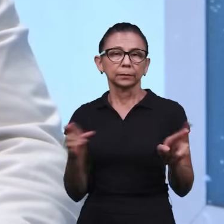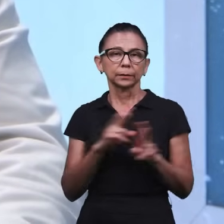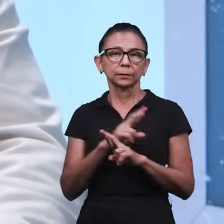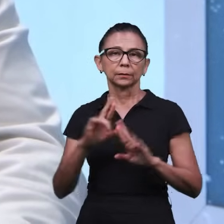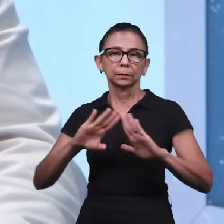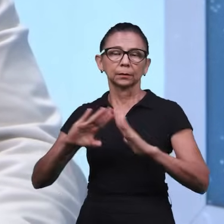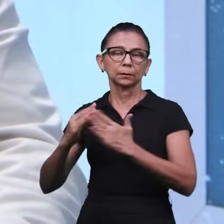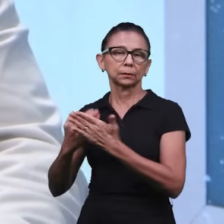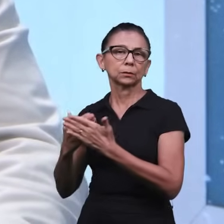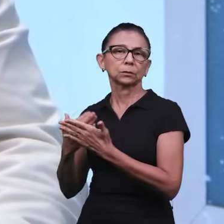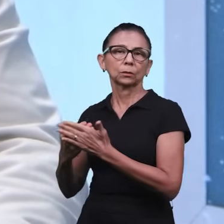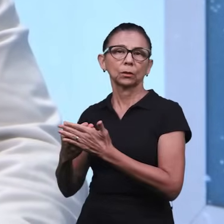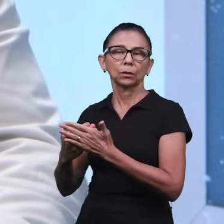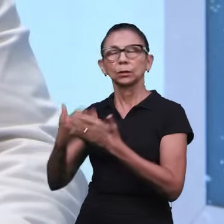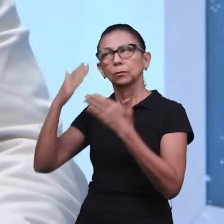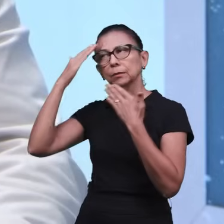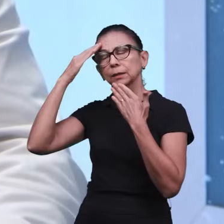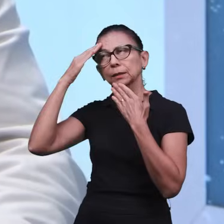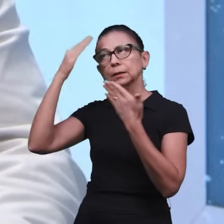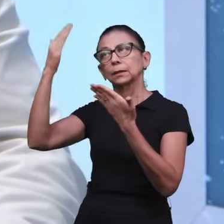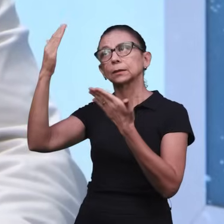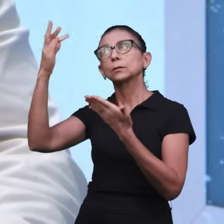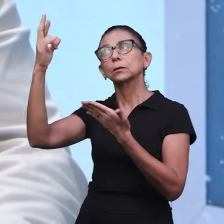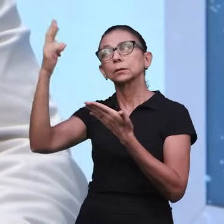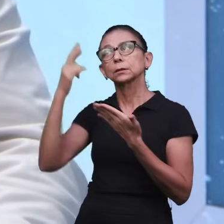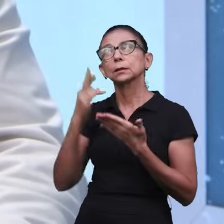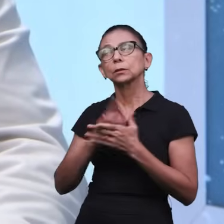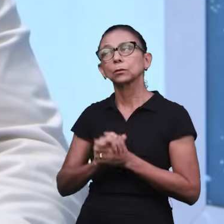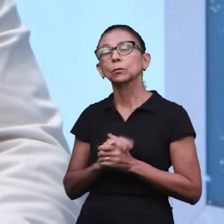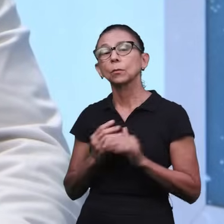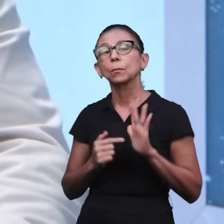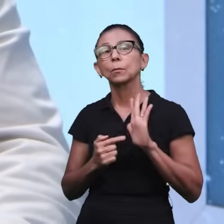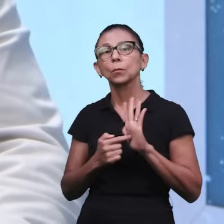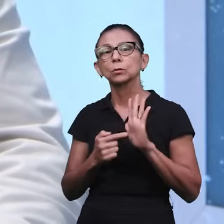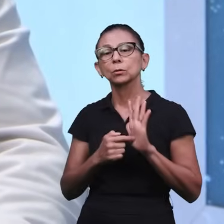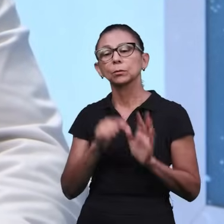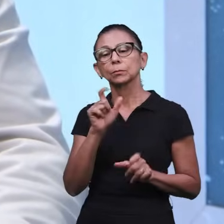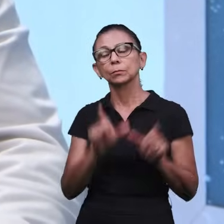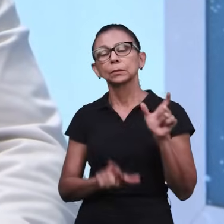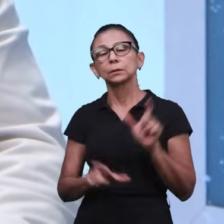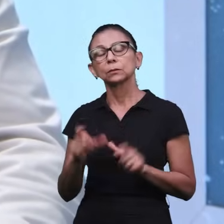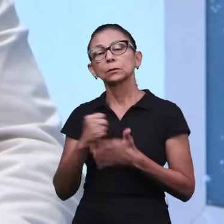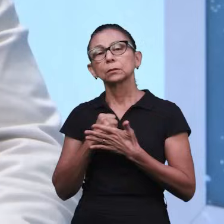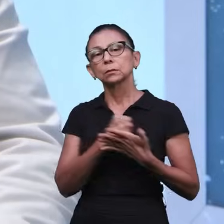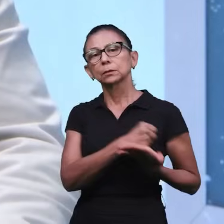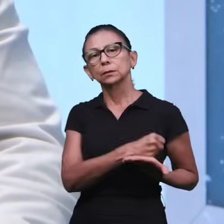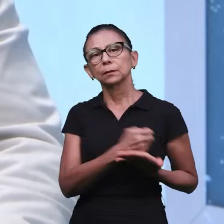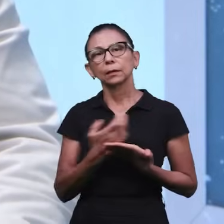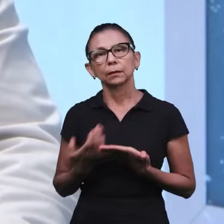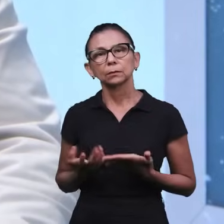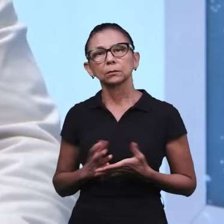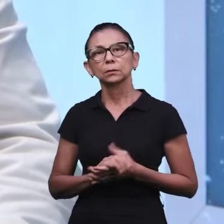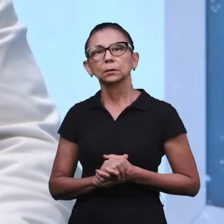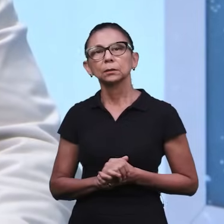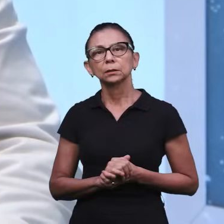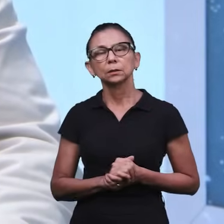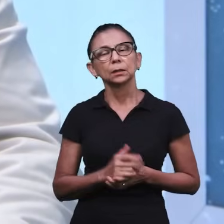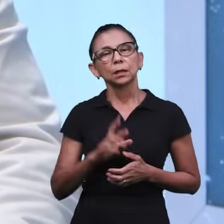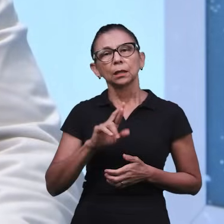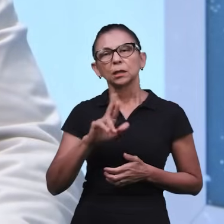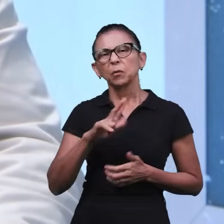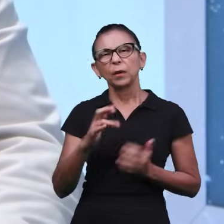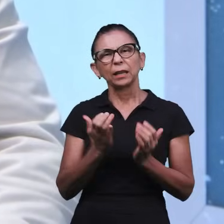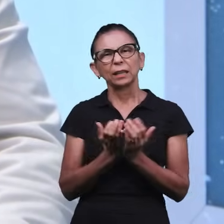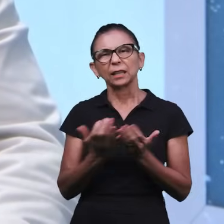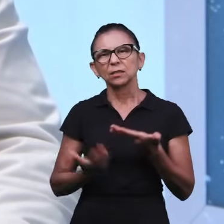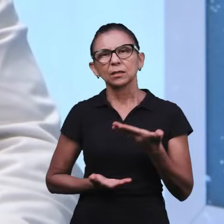eu agradeço o Senhor, porque o Senhor colocou no nosso caminho pessoas que nos auxiliaram. Mesmo pessoas que não eram servos, né,